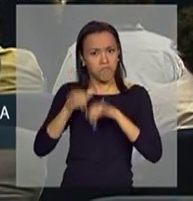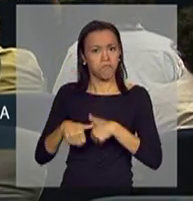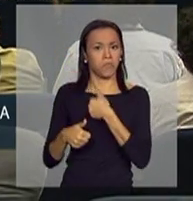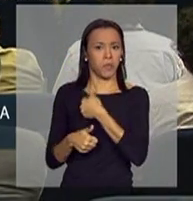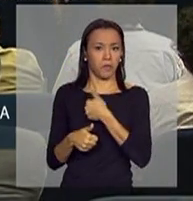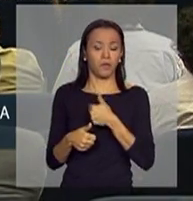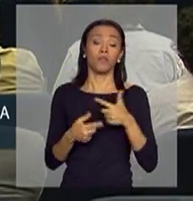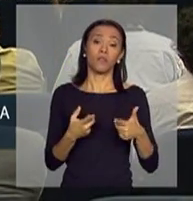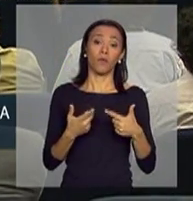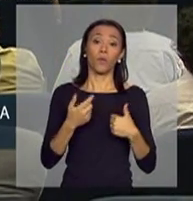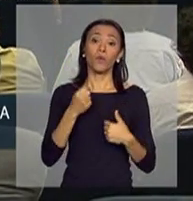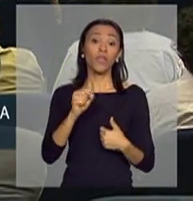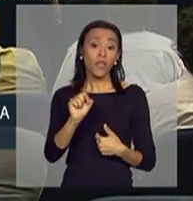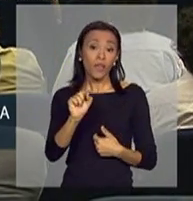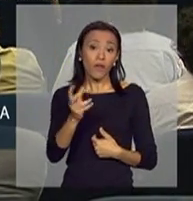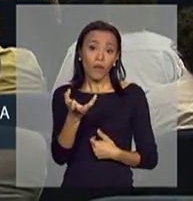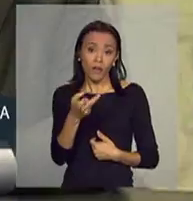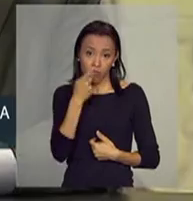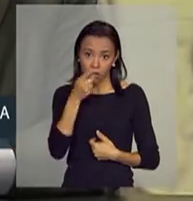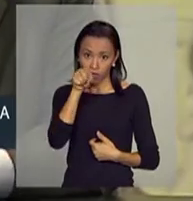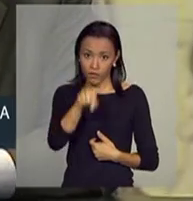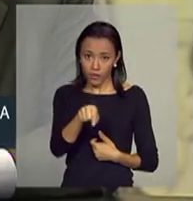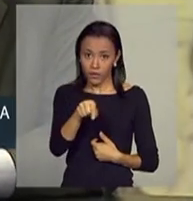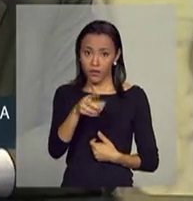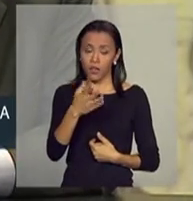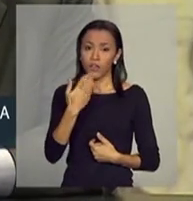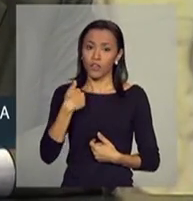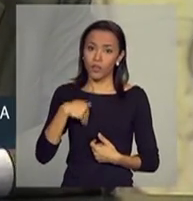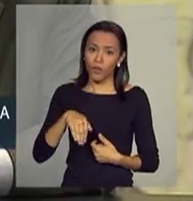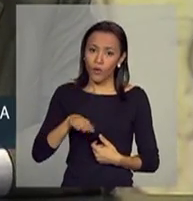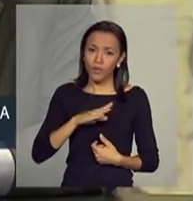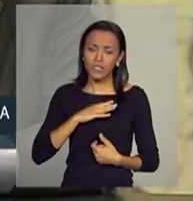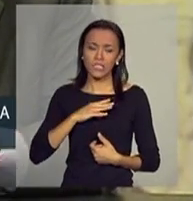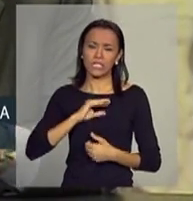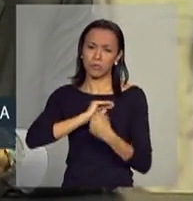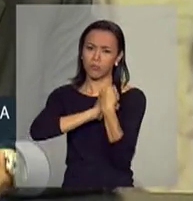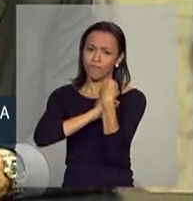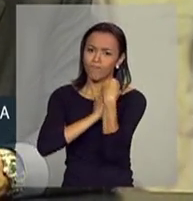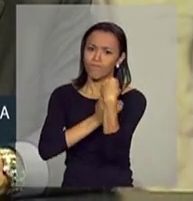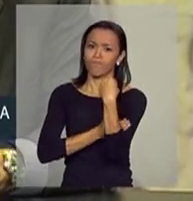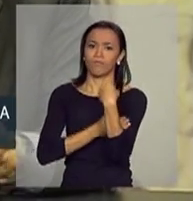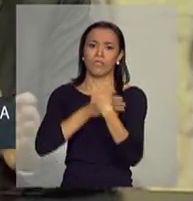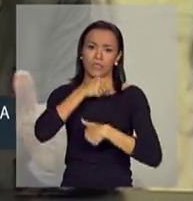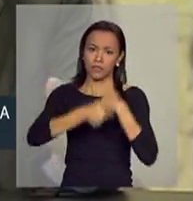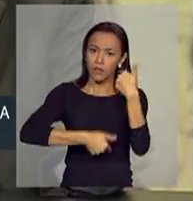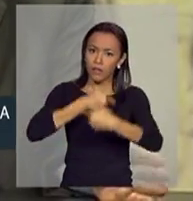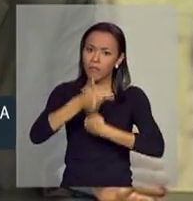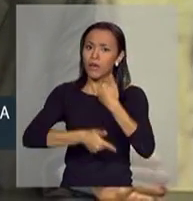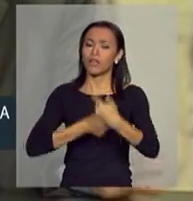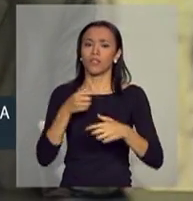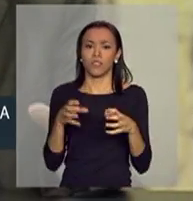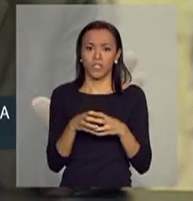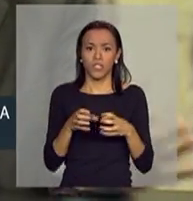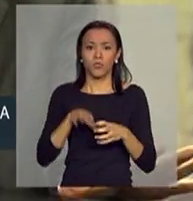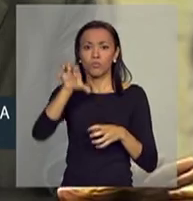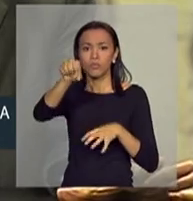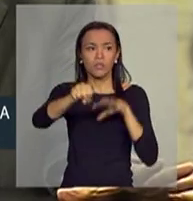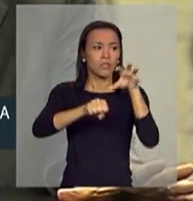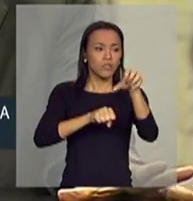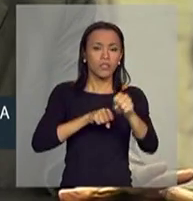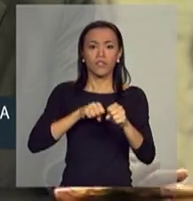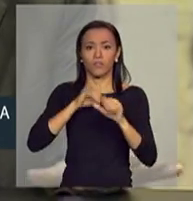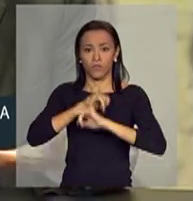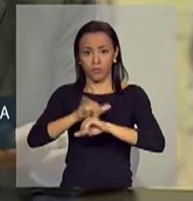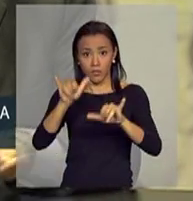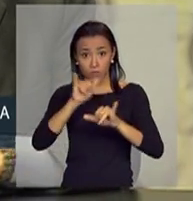posso dizer, Yara, é que nós estamos com todo o empenho, não só na apuração da